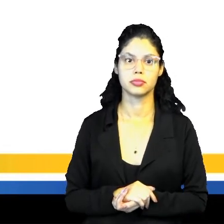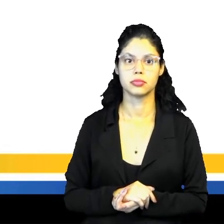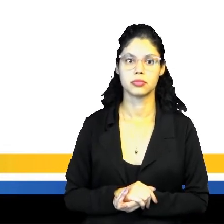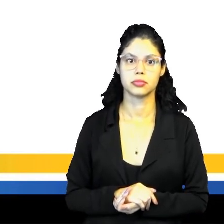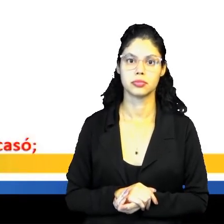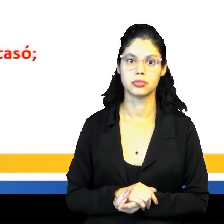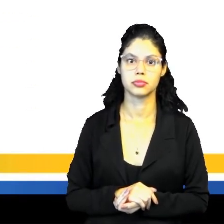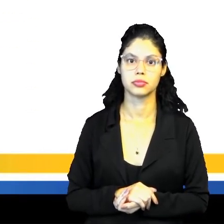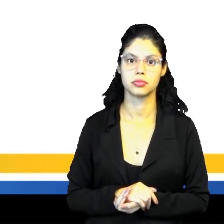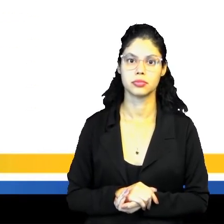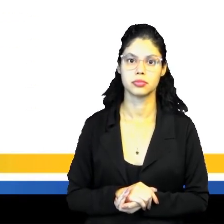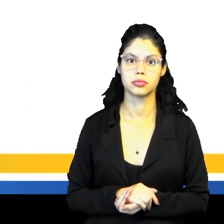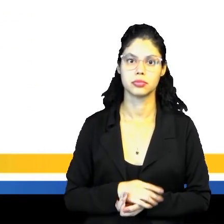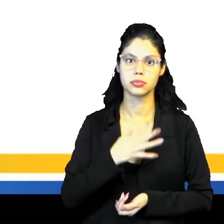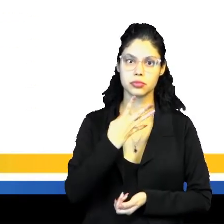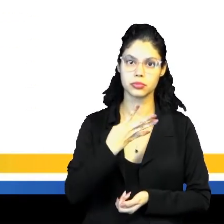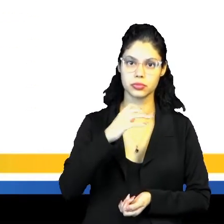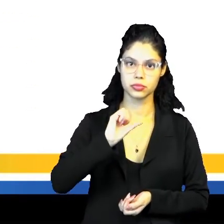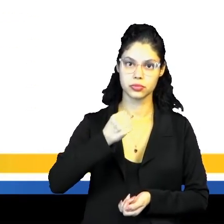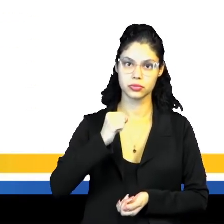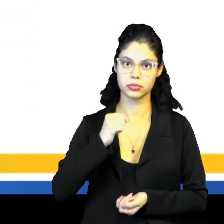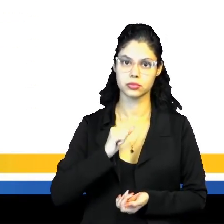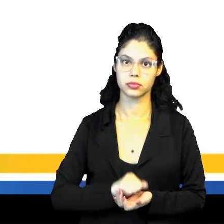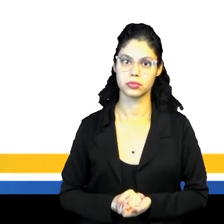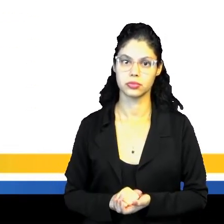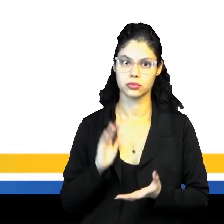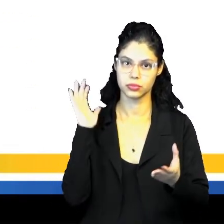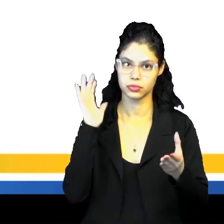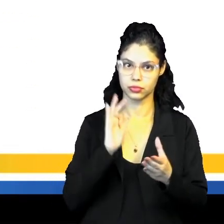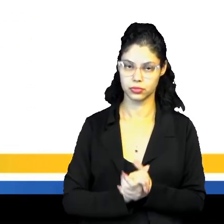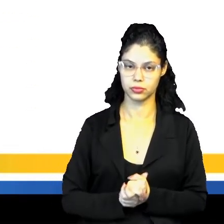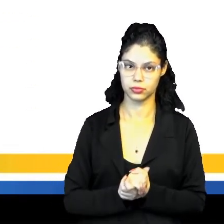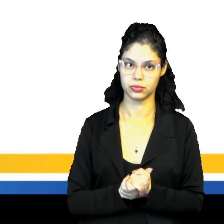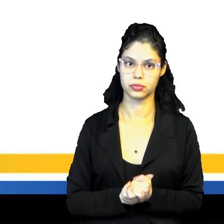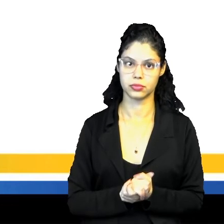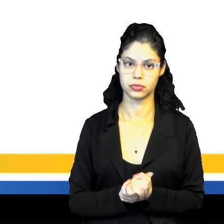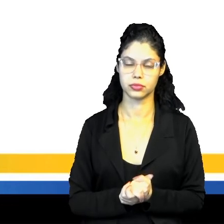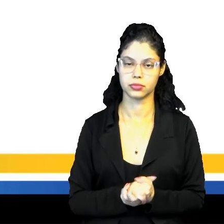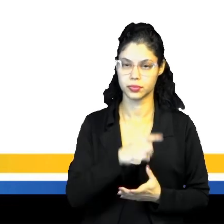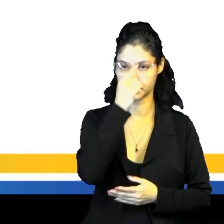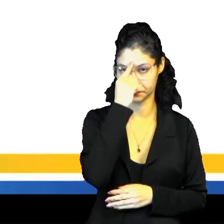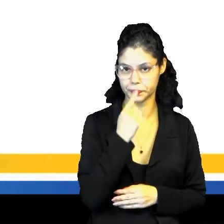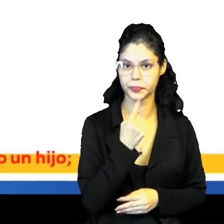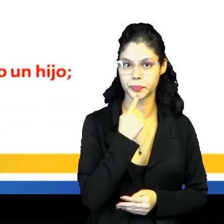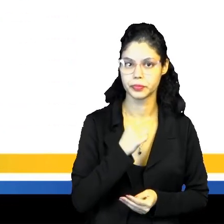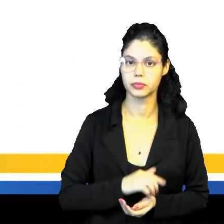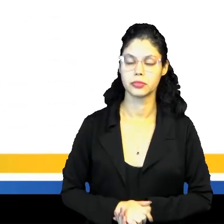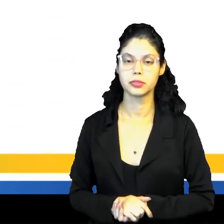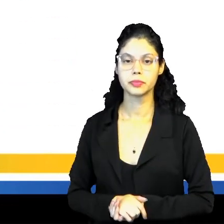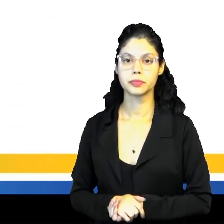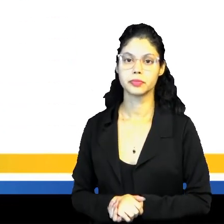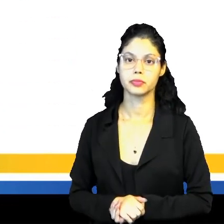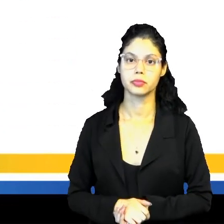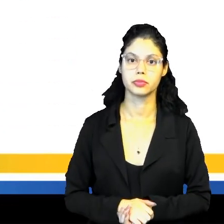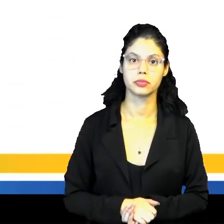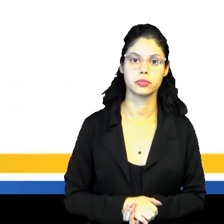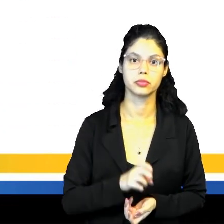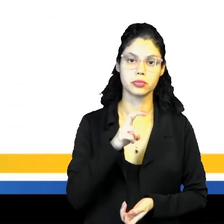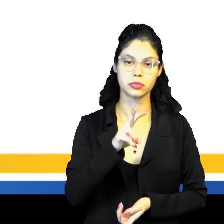Em 1948, ele o quê? Se casou, né, conforme a imagem, ou seja, se casou.